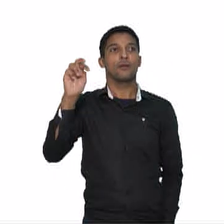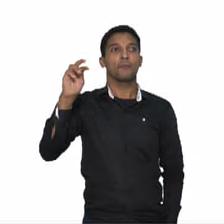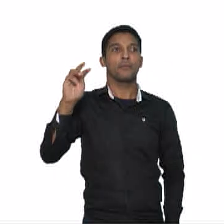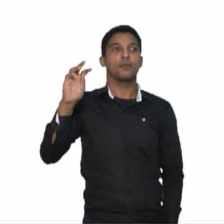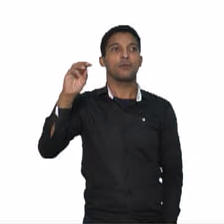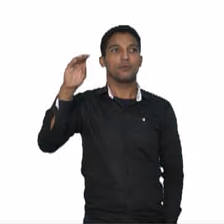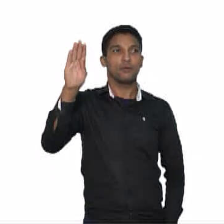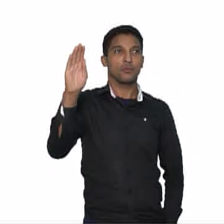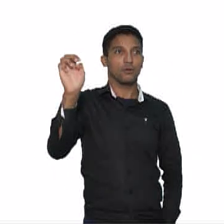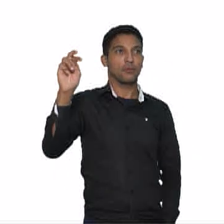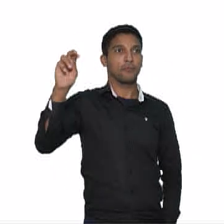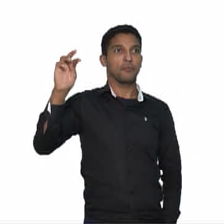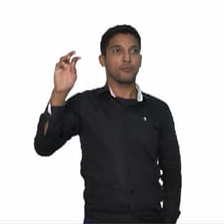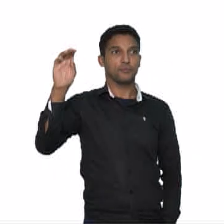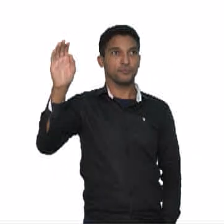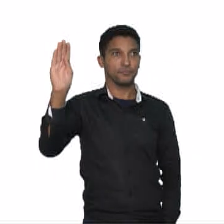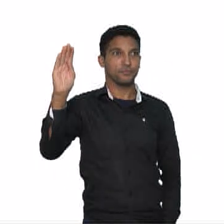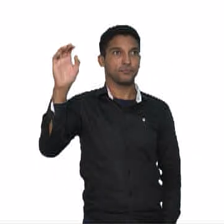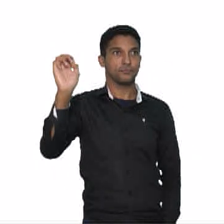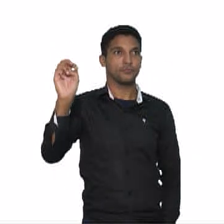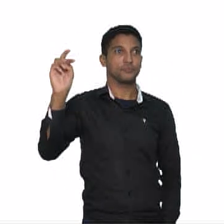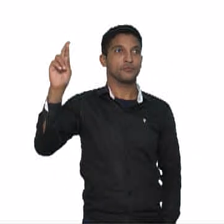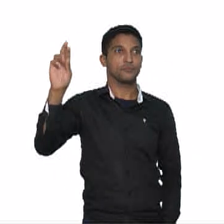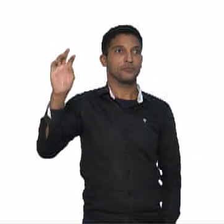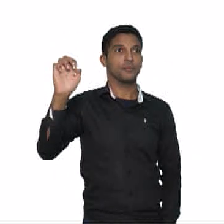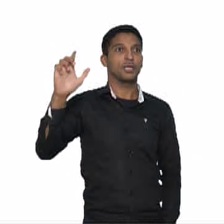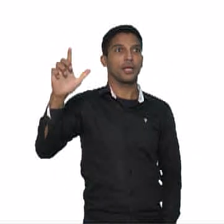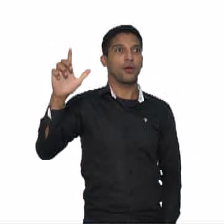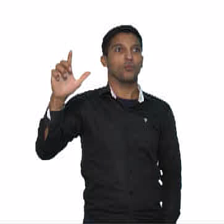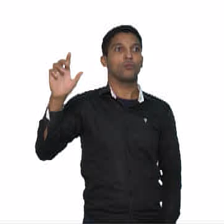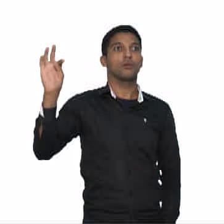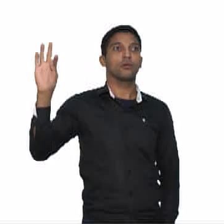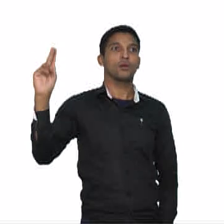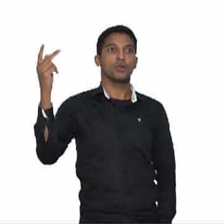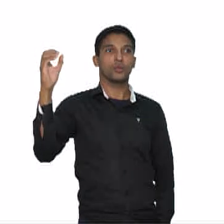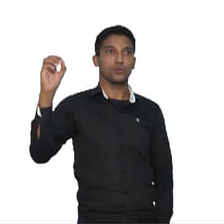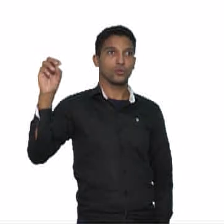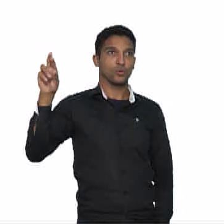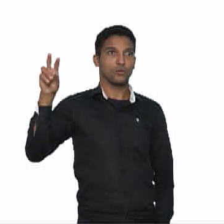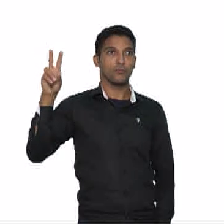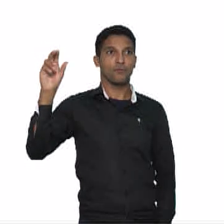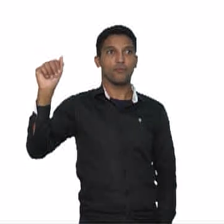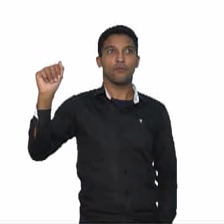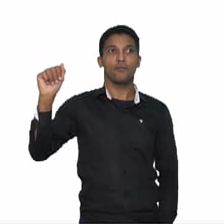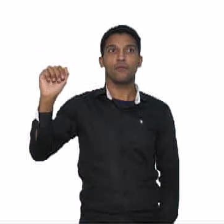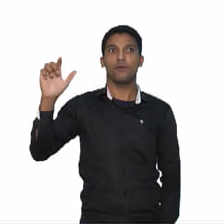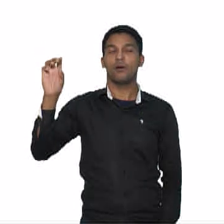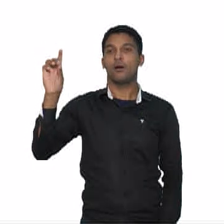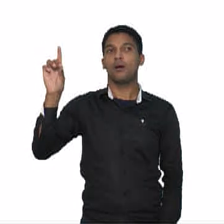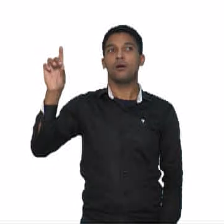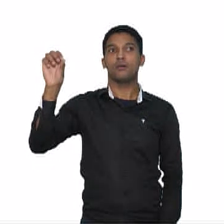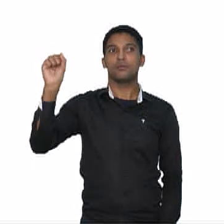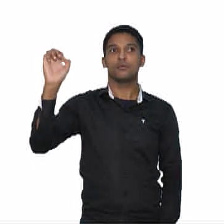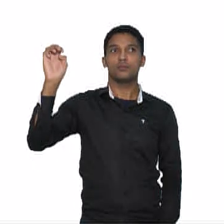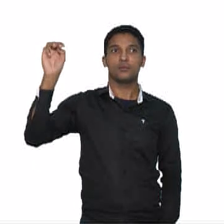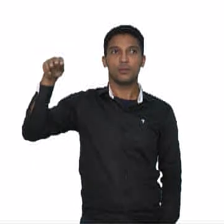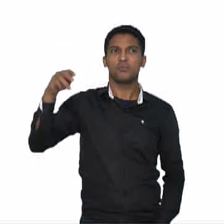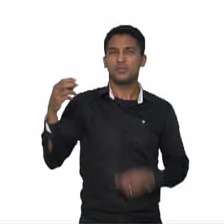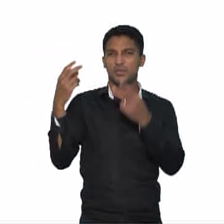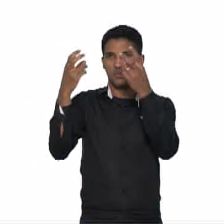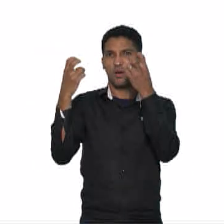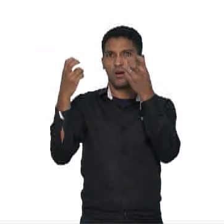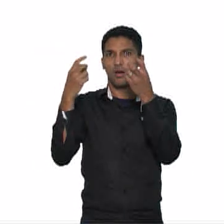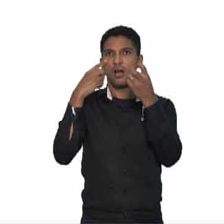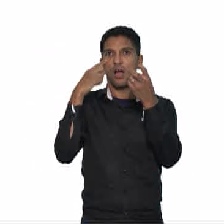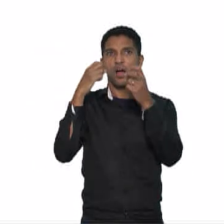tá? Presidiu a Academia de São Luca em Roma, fez as estátuas colossais de Cristo e os 12 apóstolos para a reconstrução da